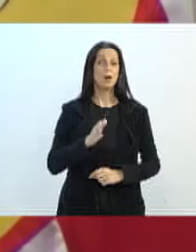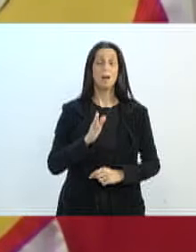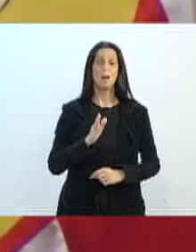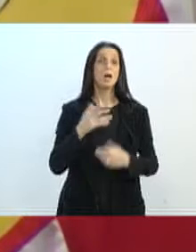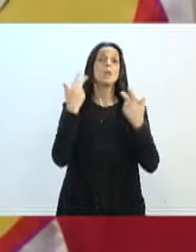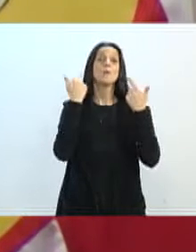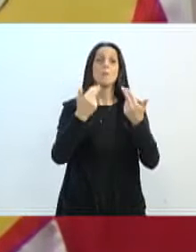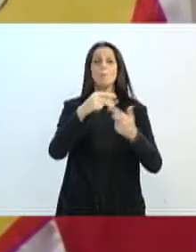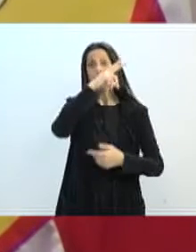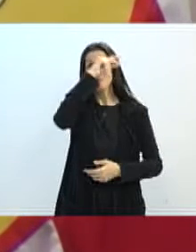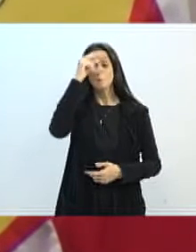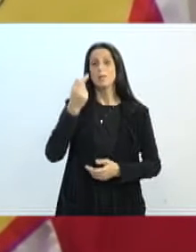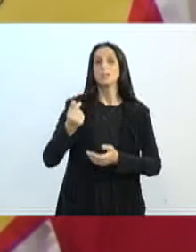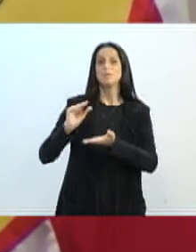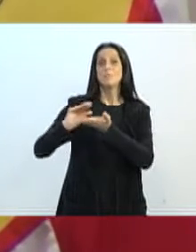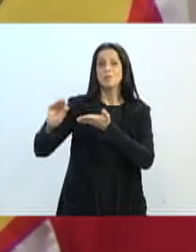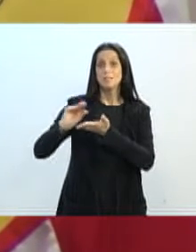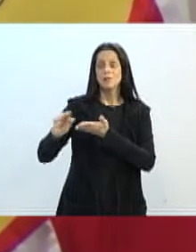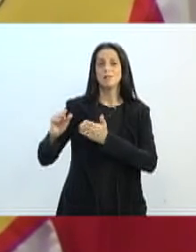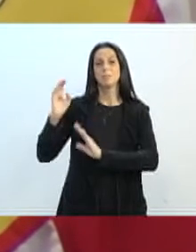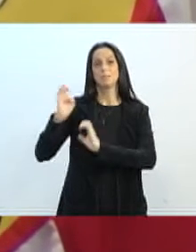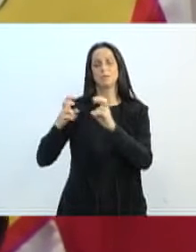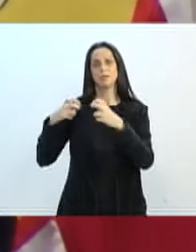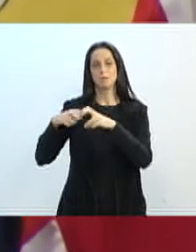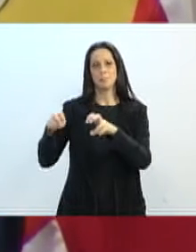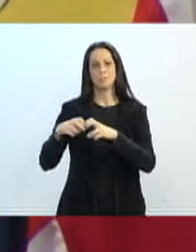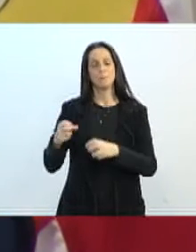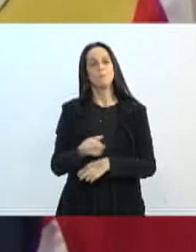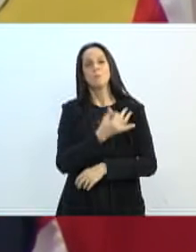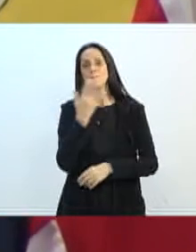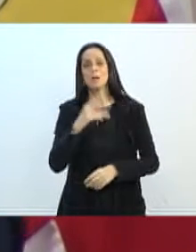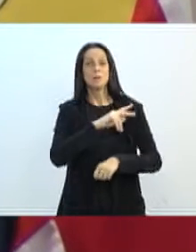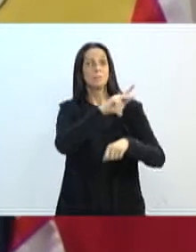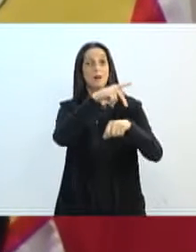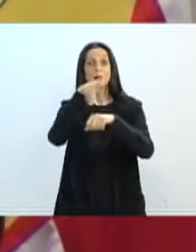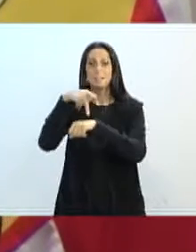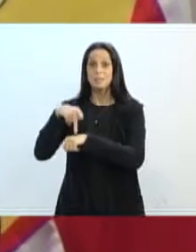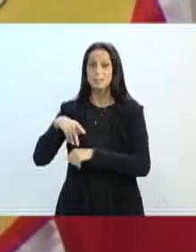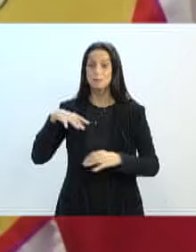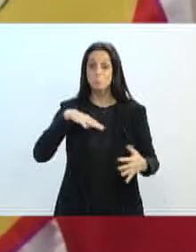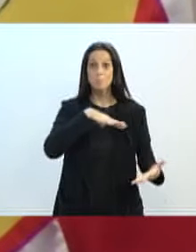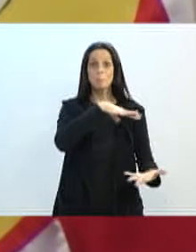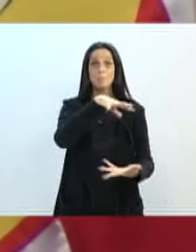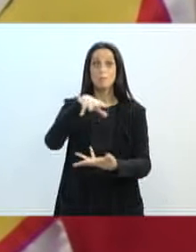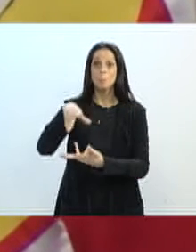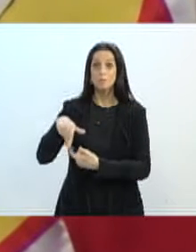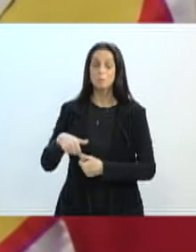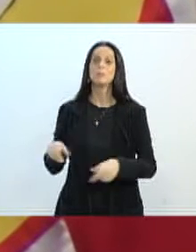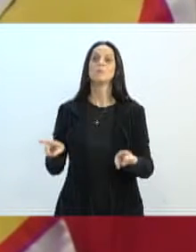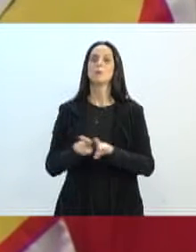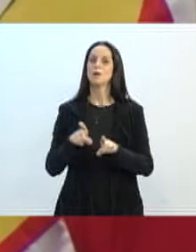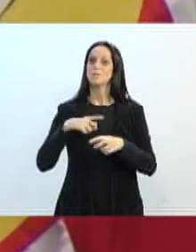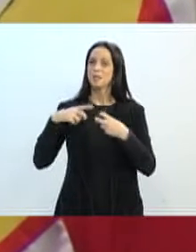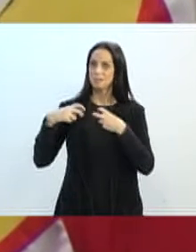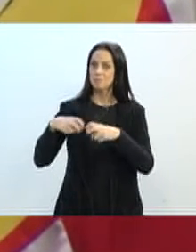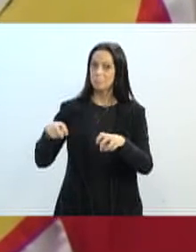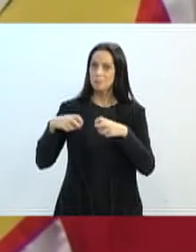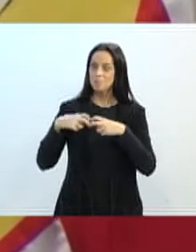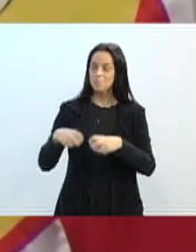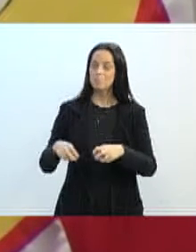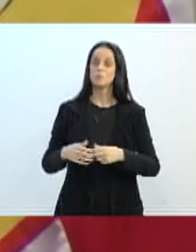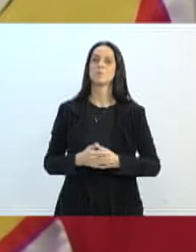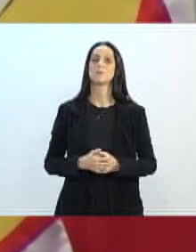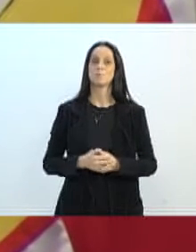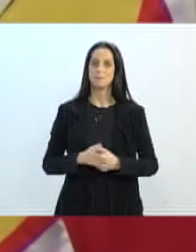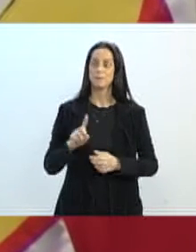Aliás, vereador Maurício Gol, em vários países do mundo que tem o transporte coletivo sendo considerado